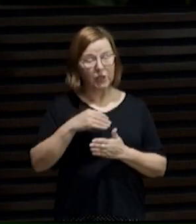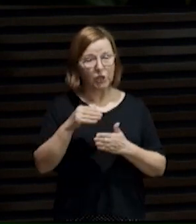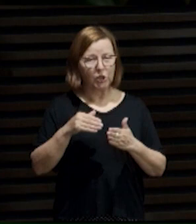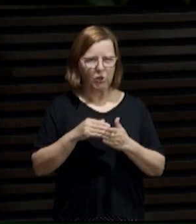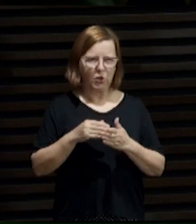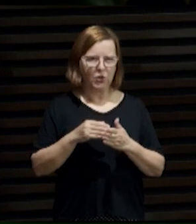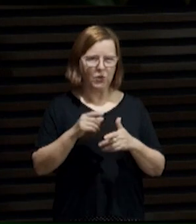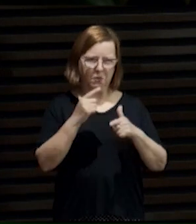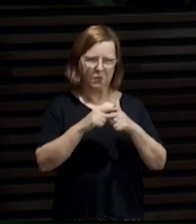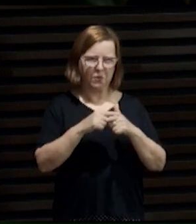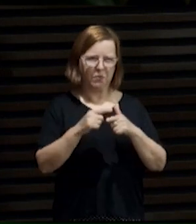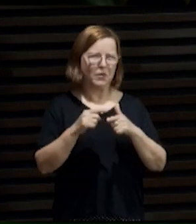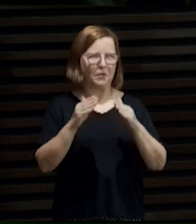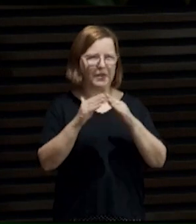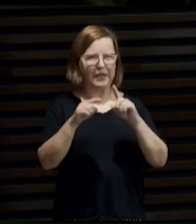conta para a nossa esposa.